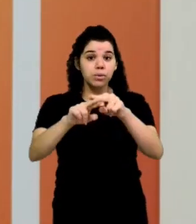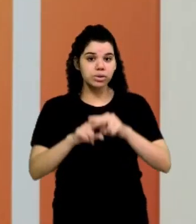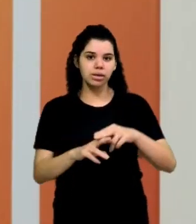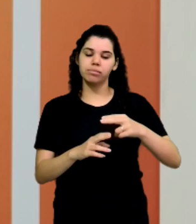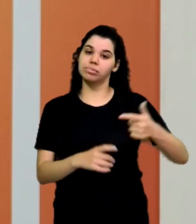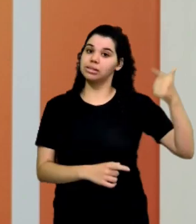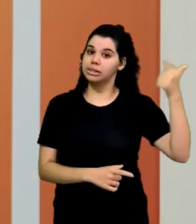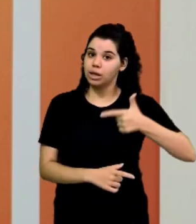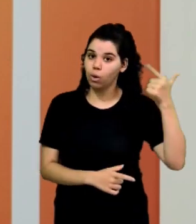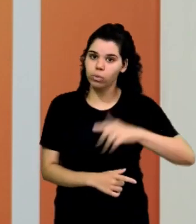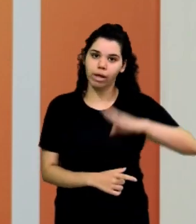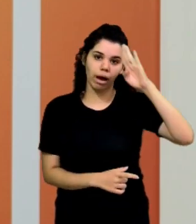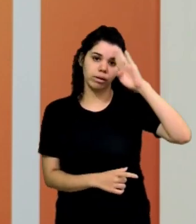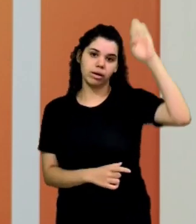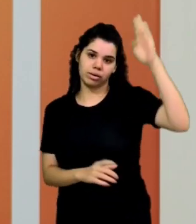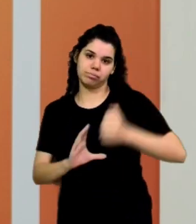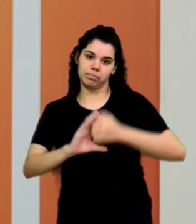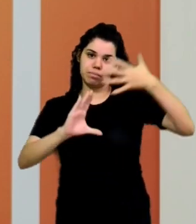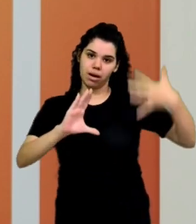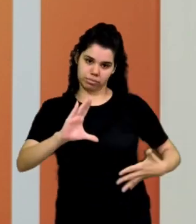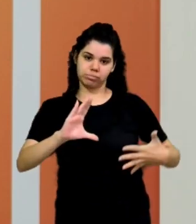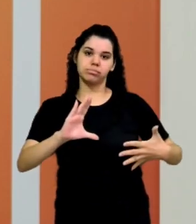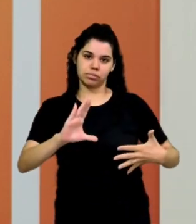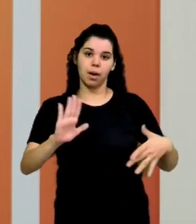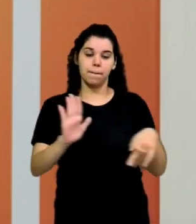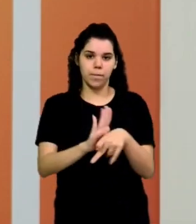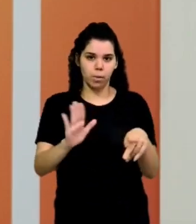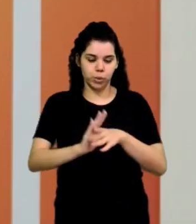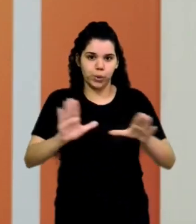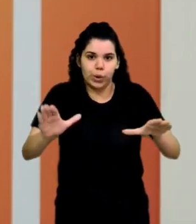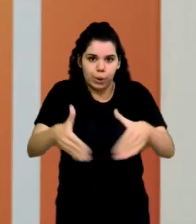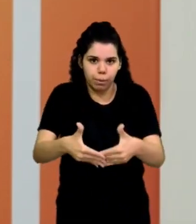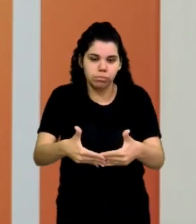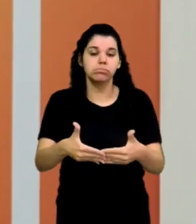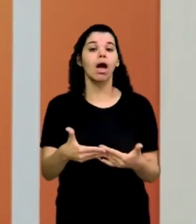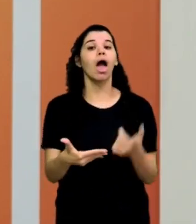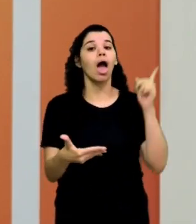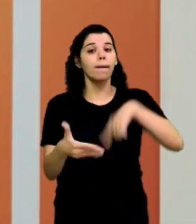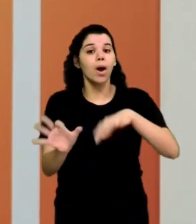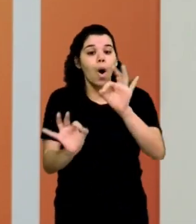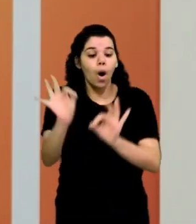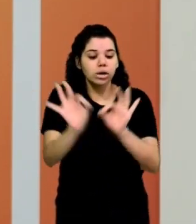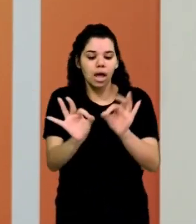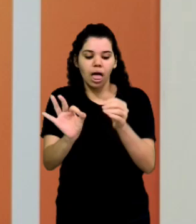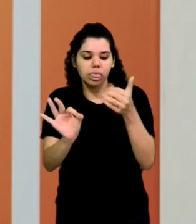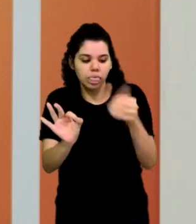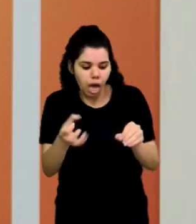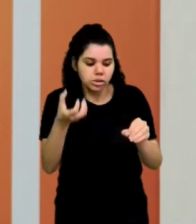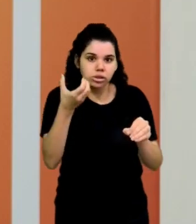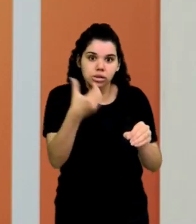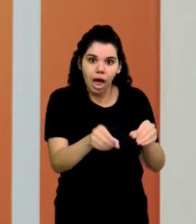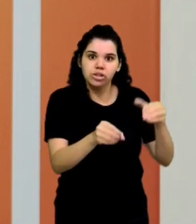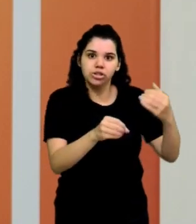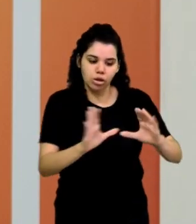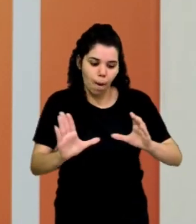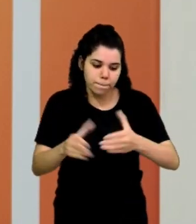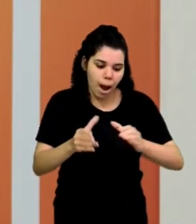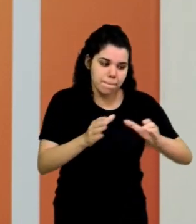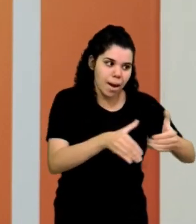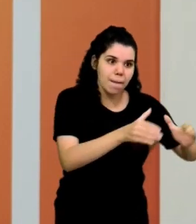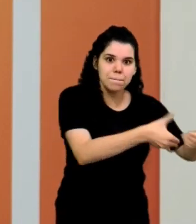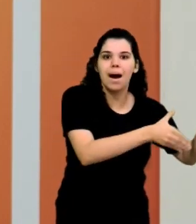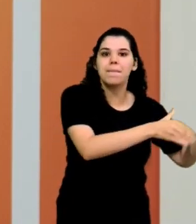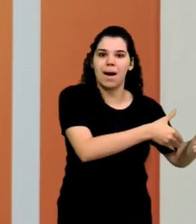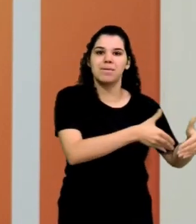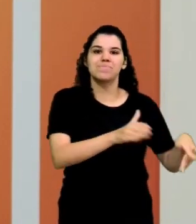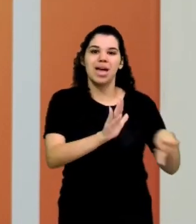principal característica do sistema de numeração decimal, que é organizar de 10 em 10. E isso vai caracterizar o sistema de